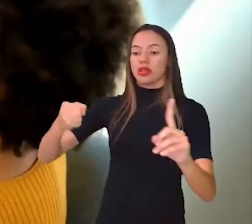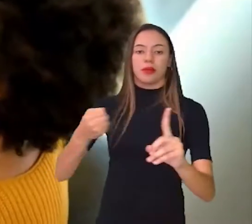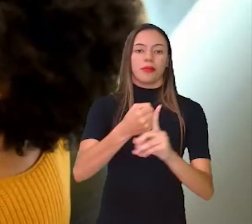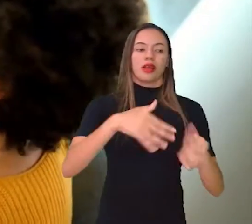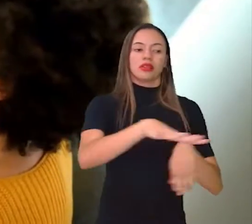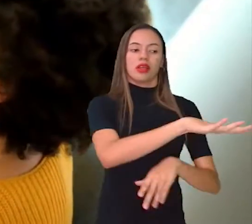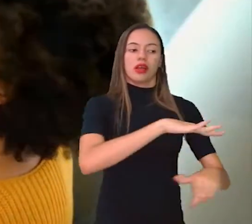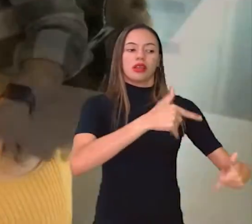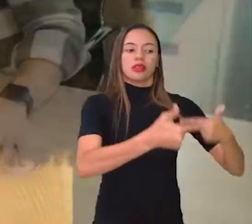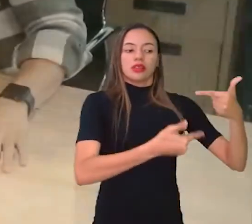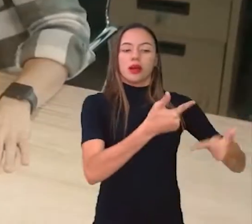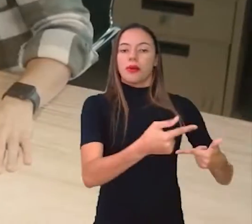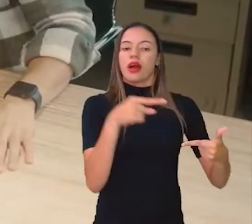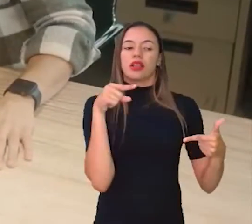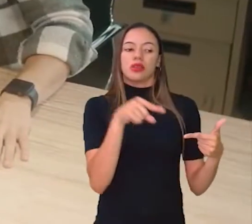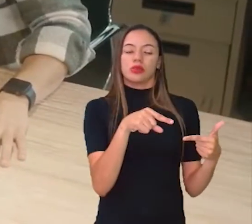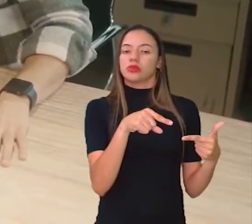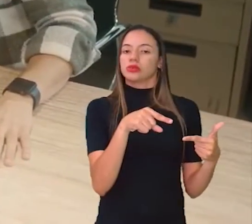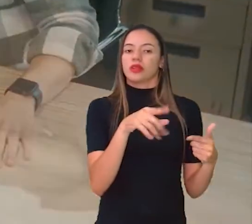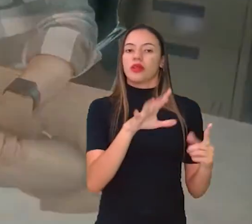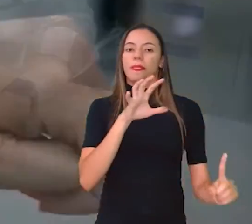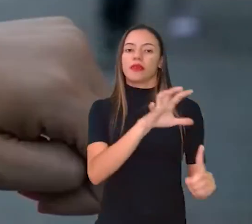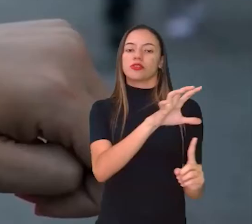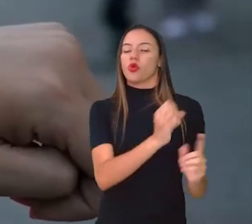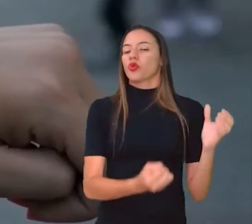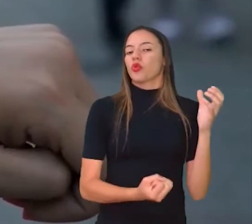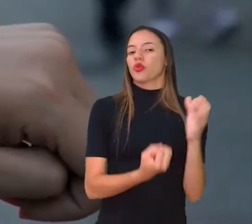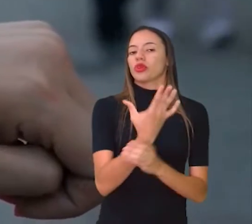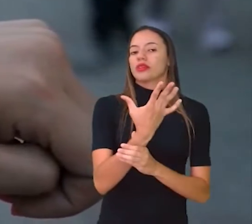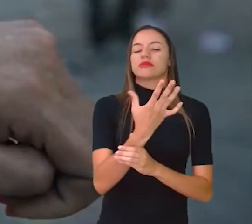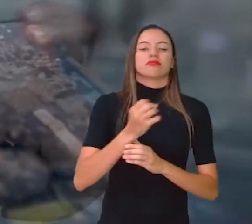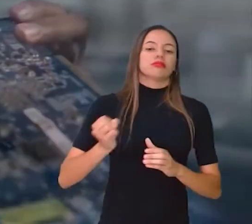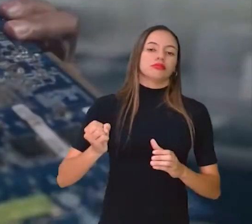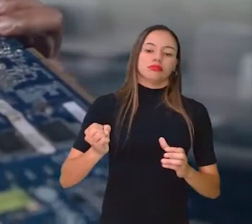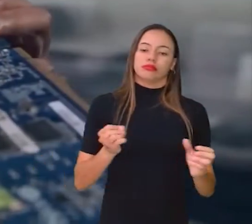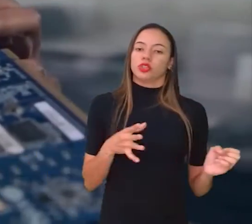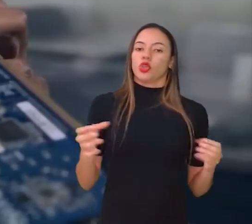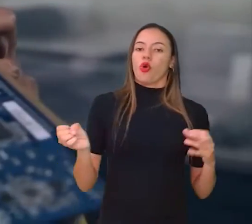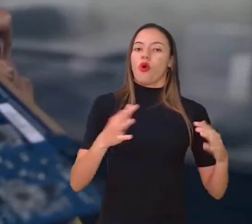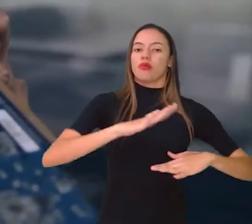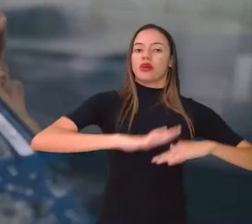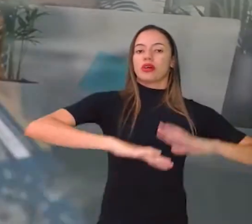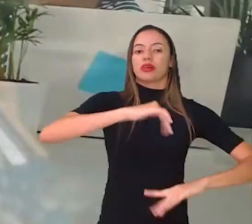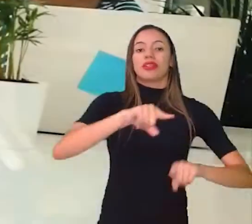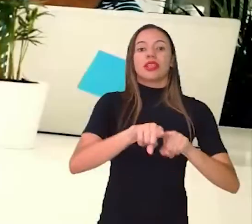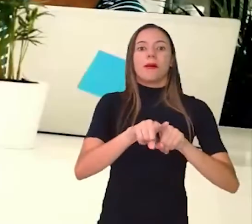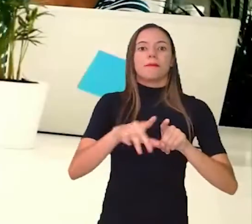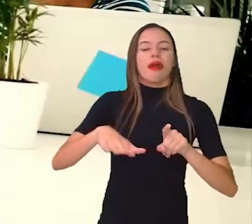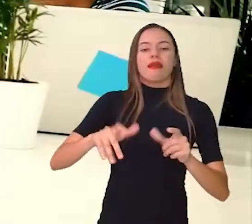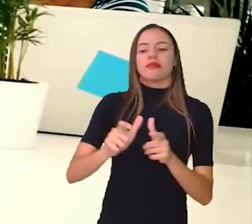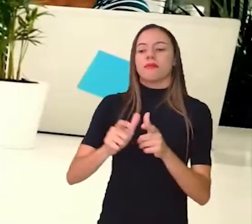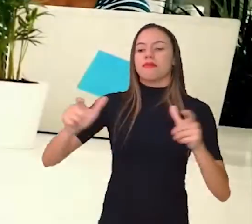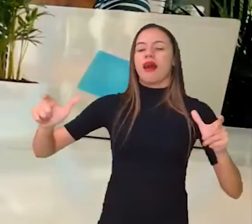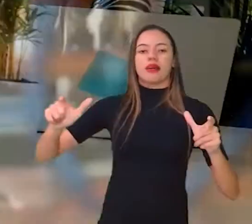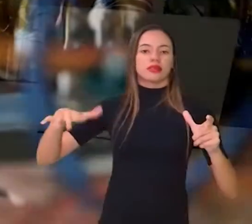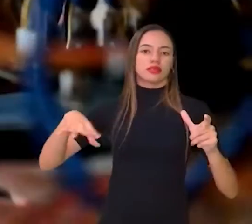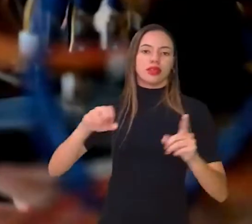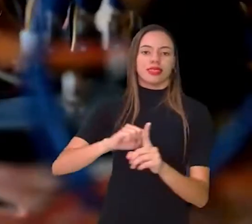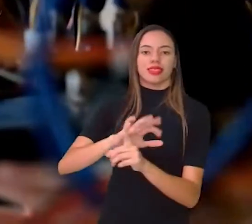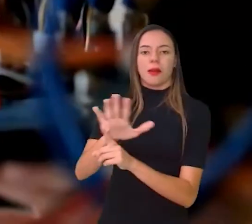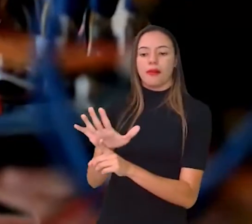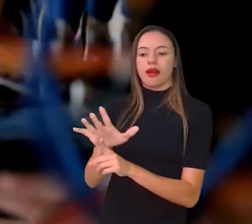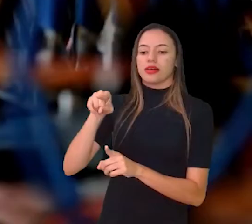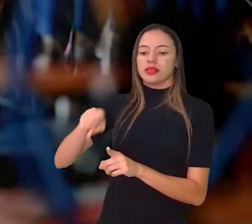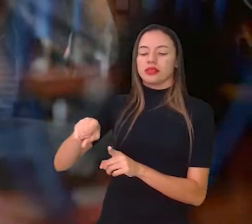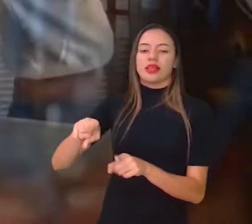trabalho corresponde ao surgimento de novas profissões e maior demanda por profissionais qualificados e capazes